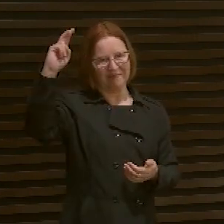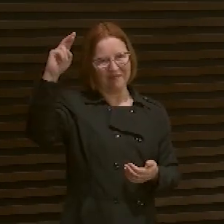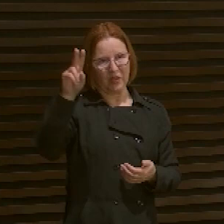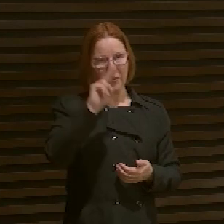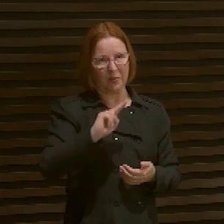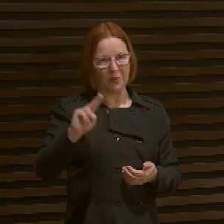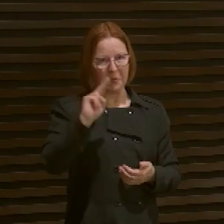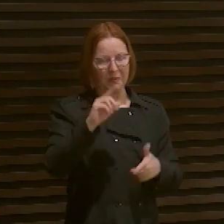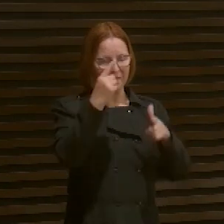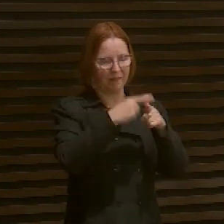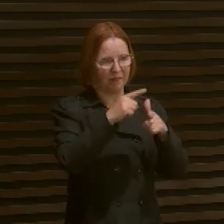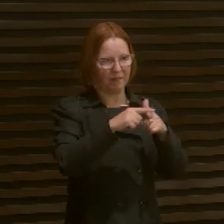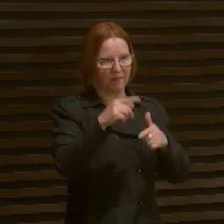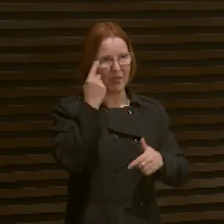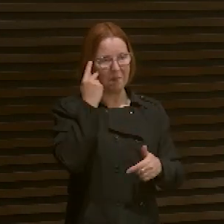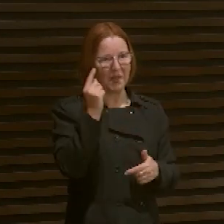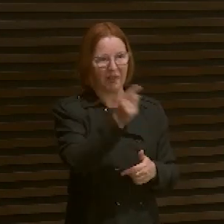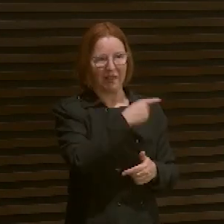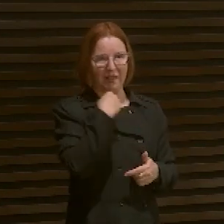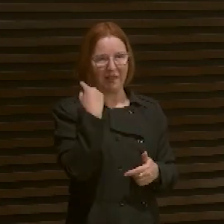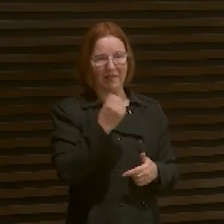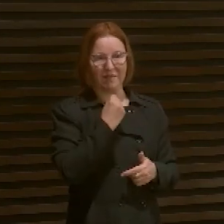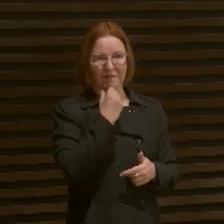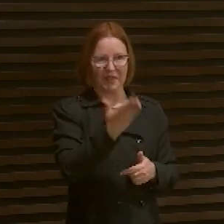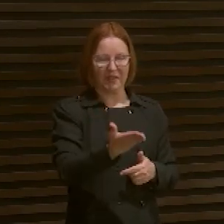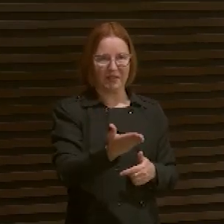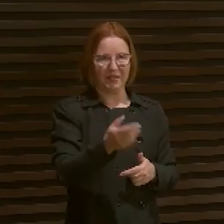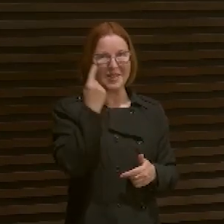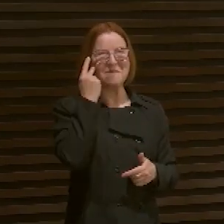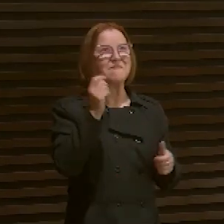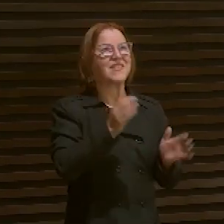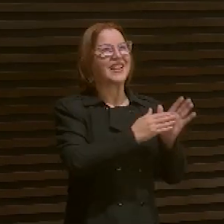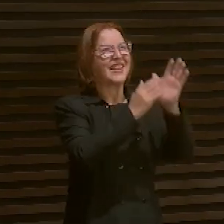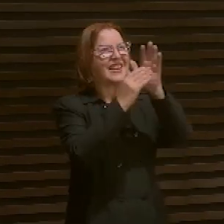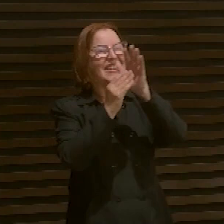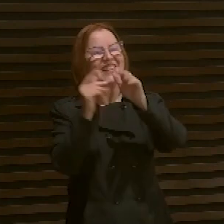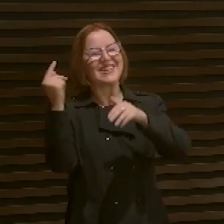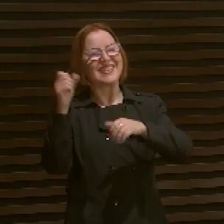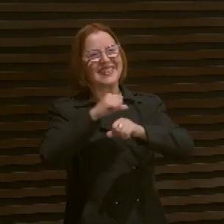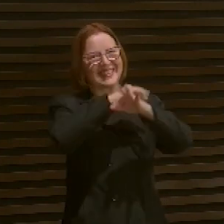as provações para nosso benefício e para o louvor da sua glória.